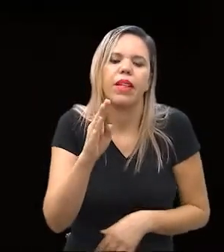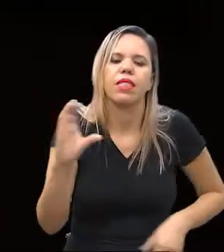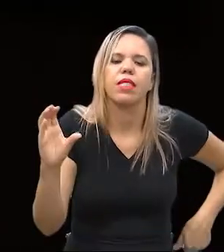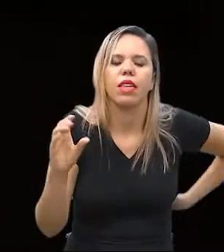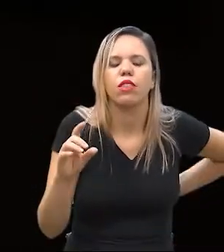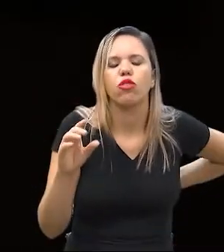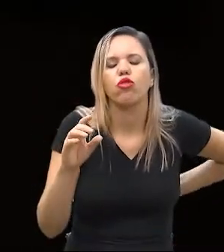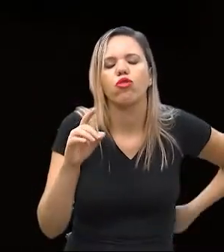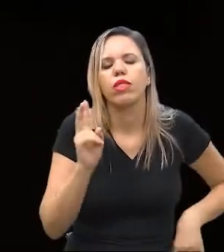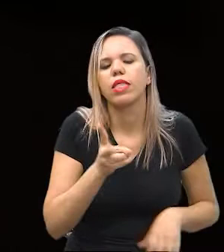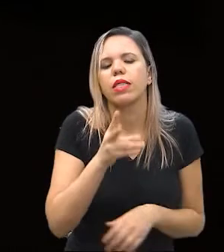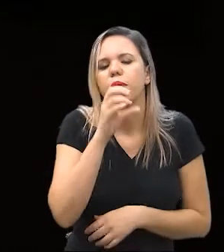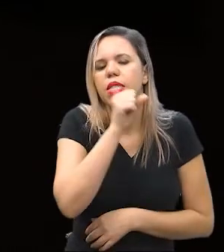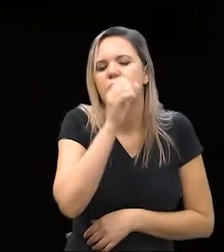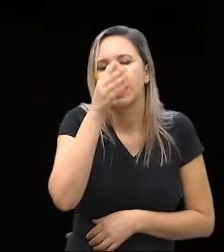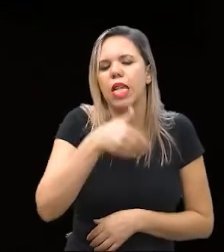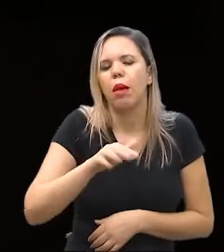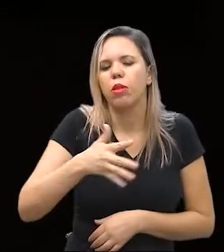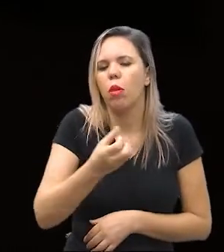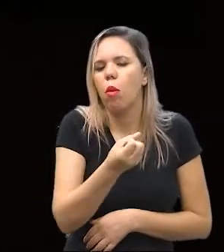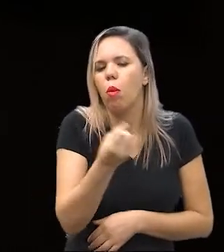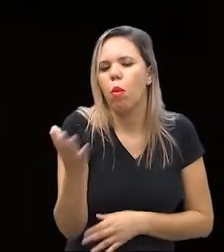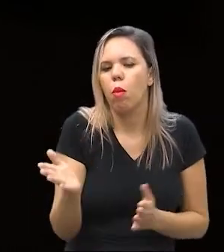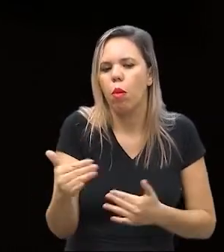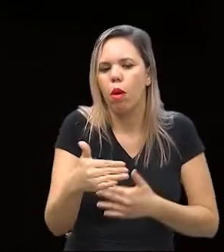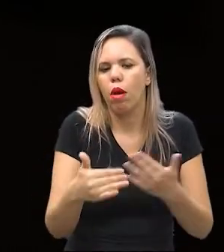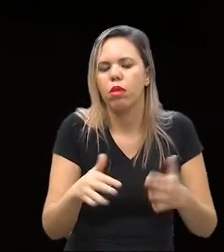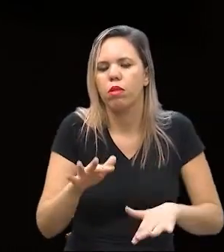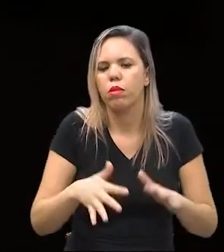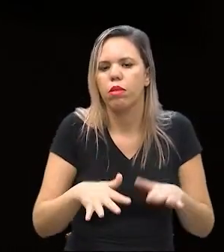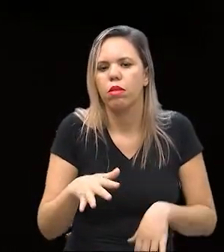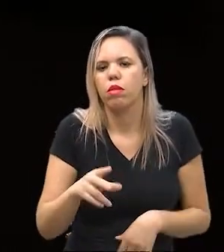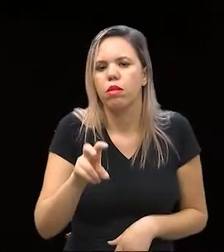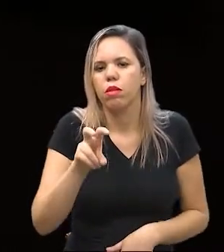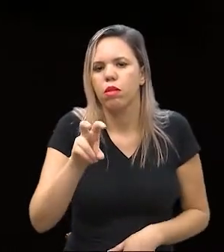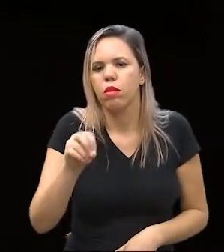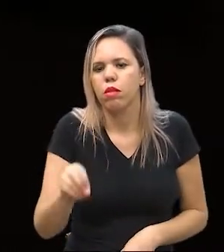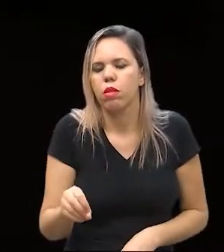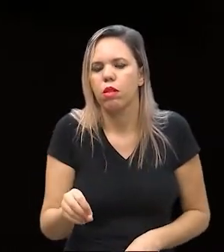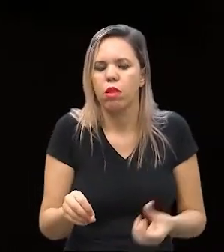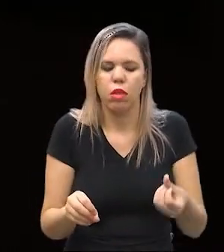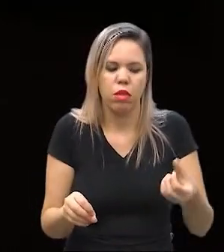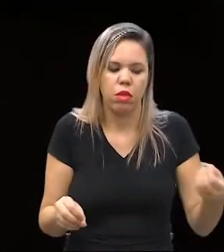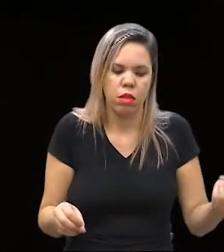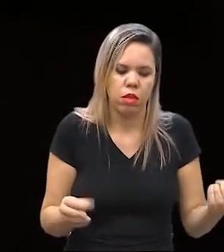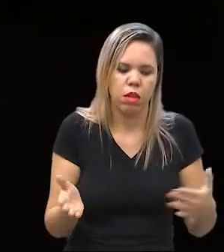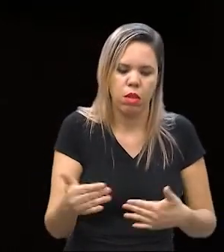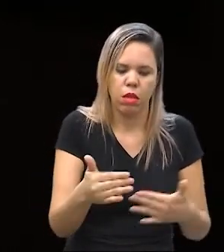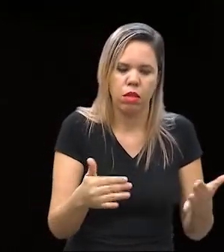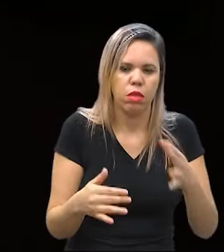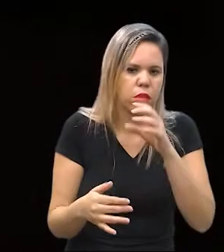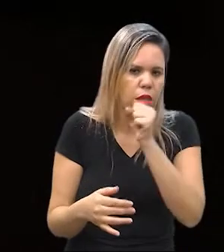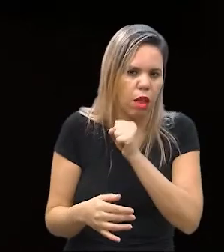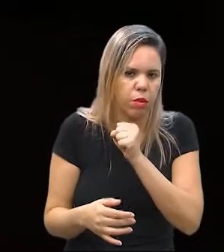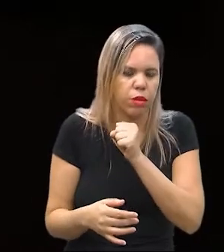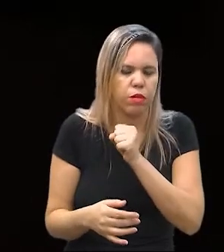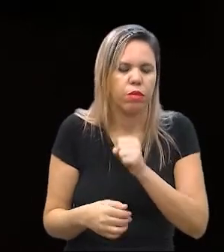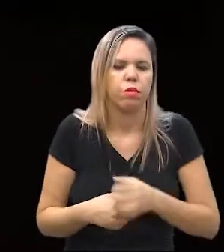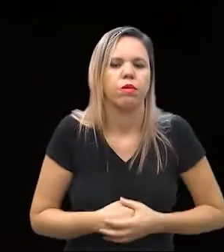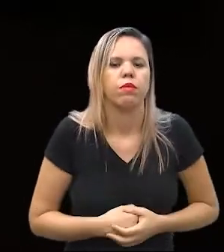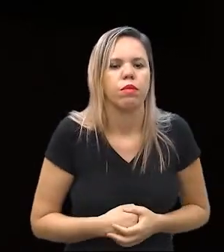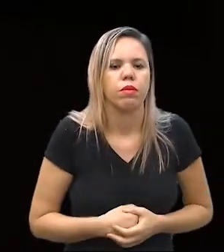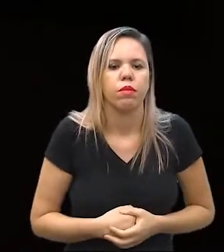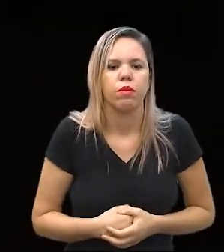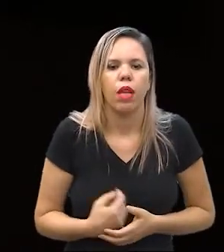sextas todo sábado, uma média? É uma média de 50 a 60 cestas por sábado.